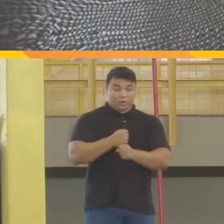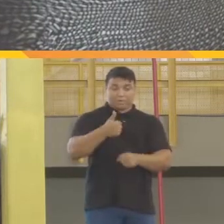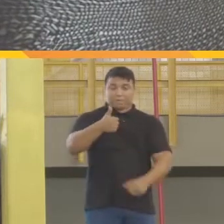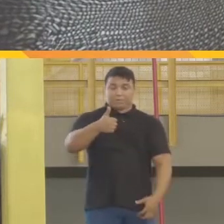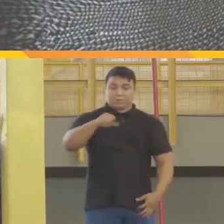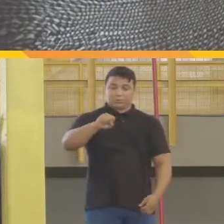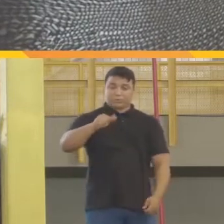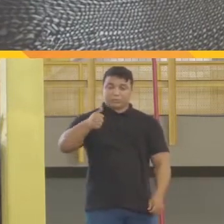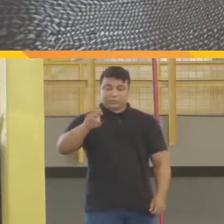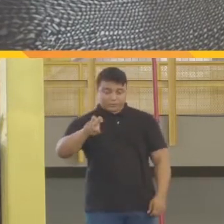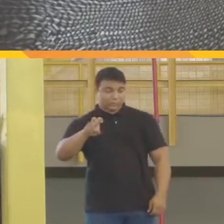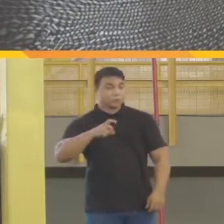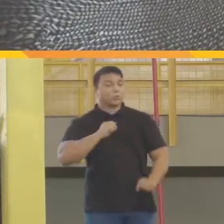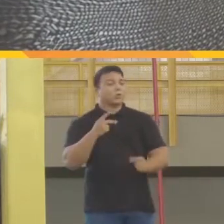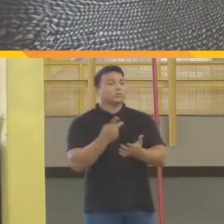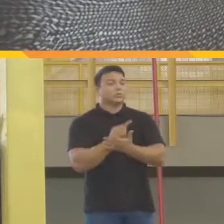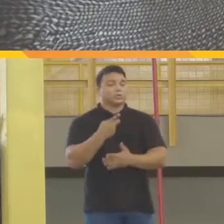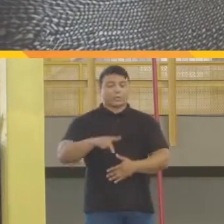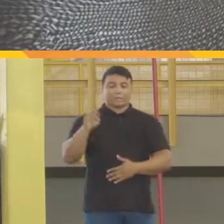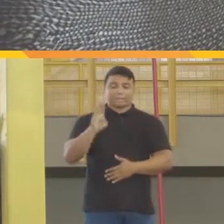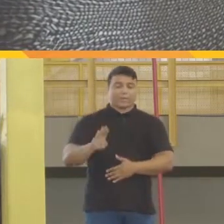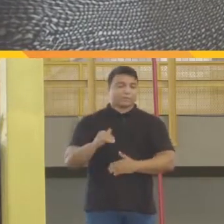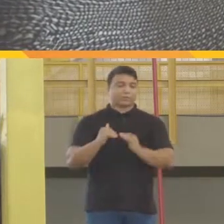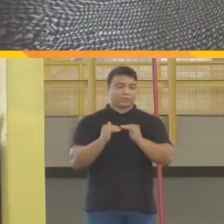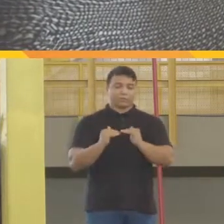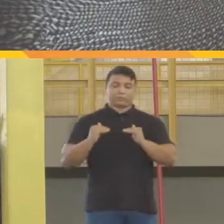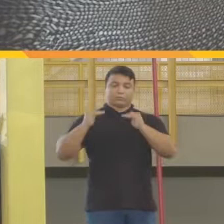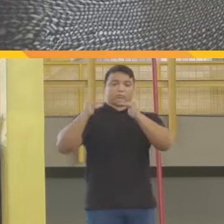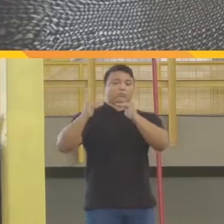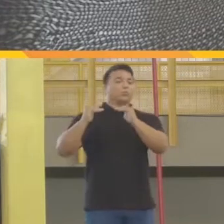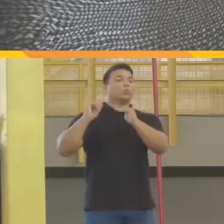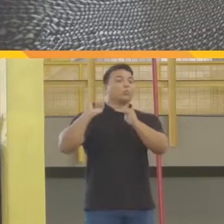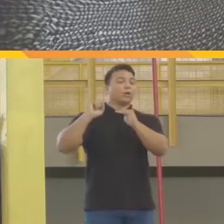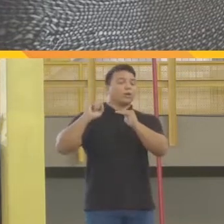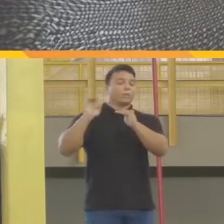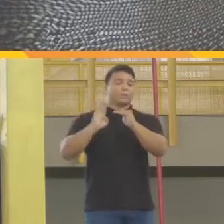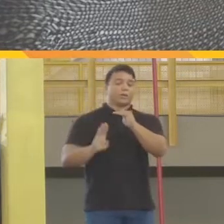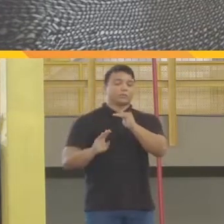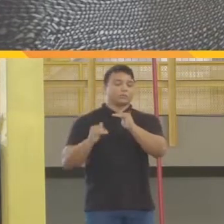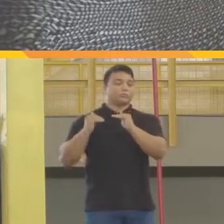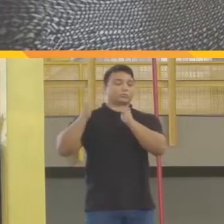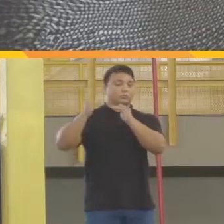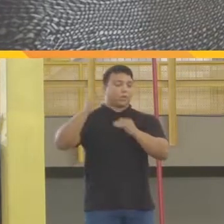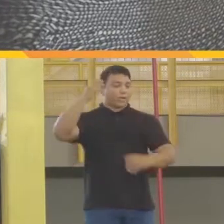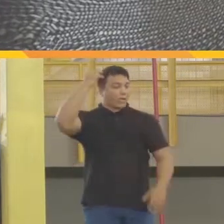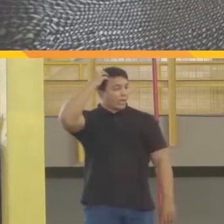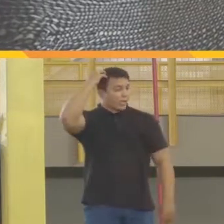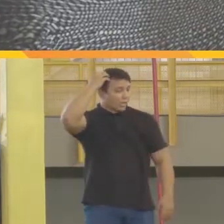da corte para o Brasil será elevado à categoria de Reino